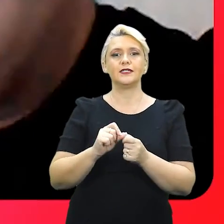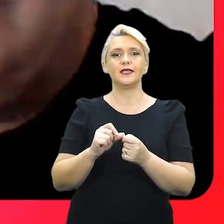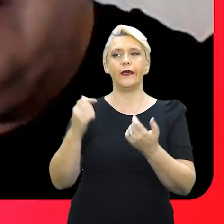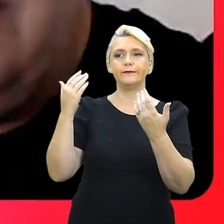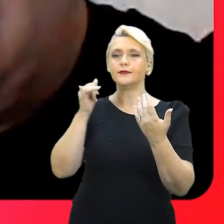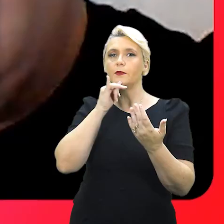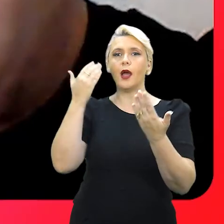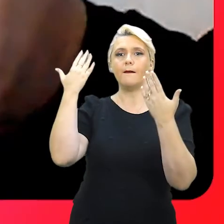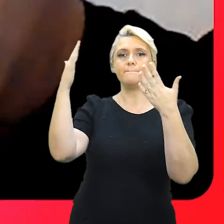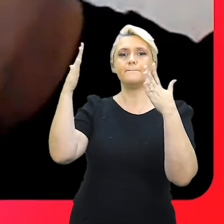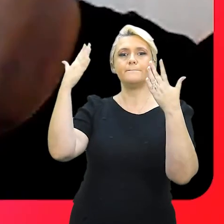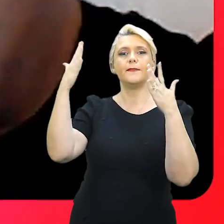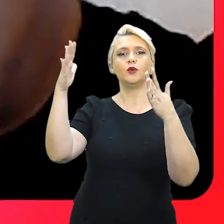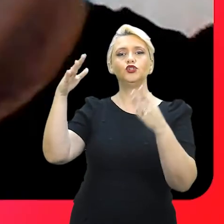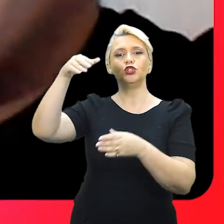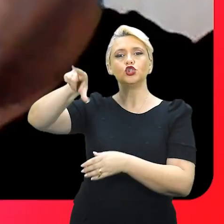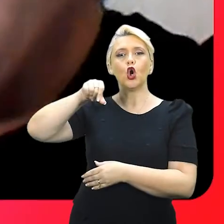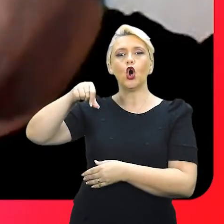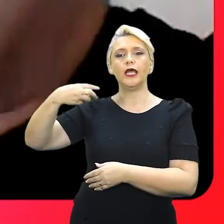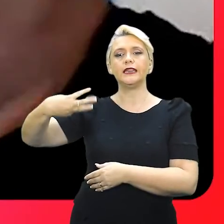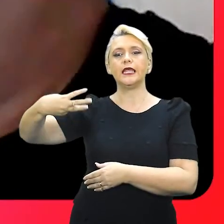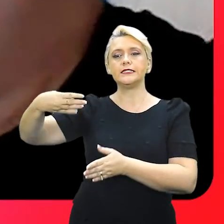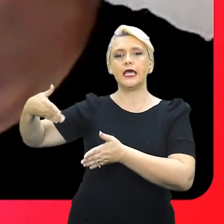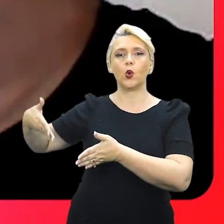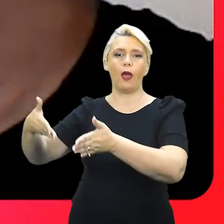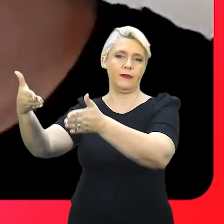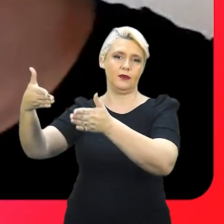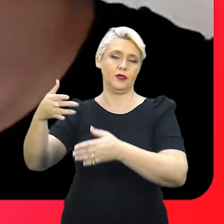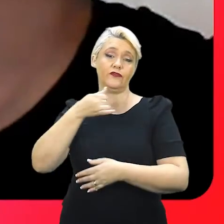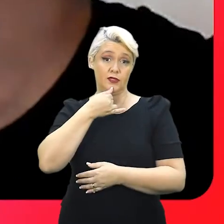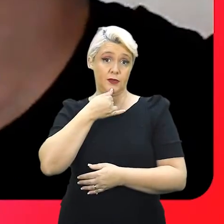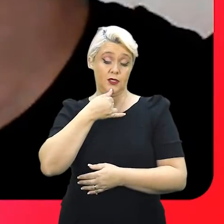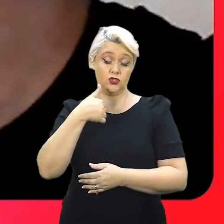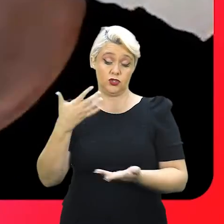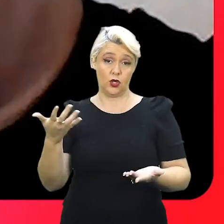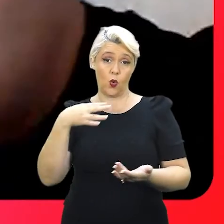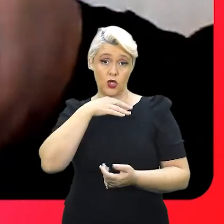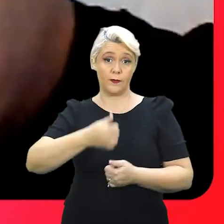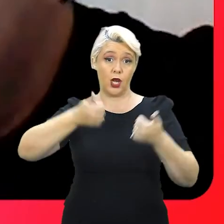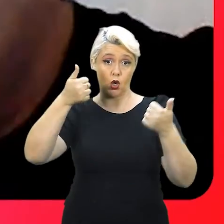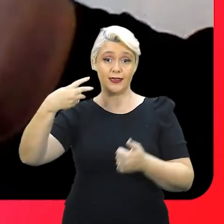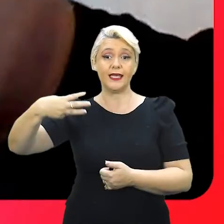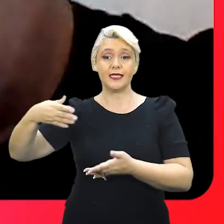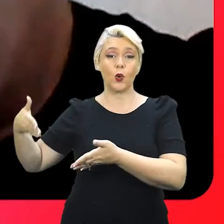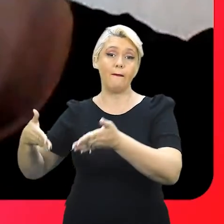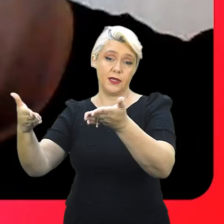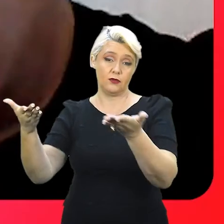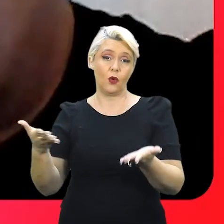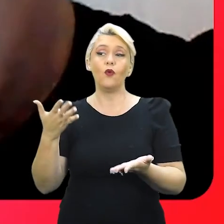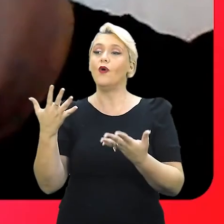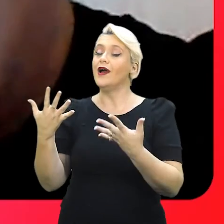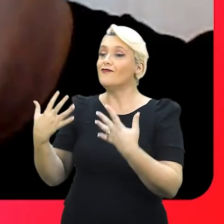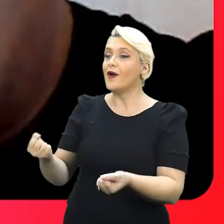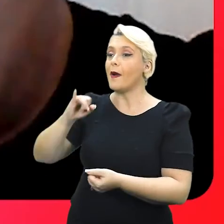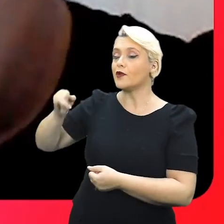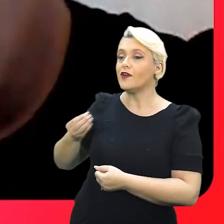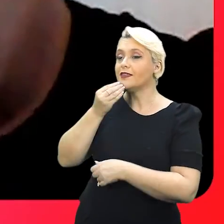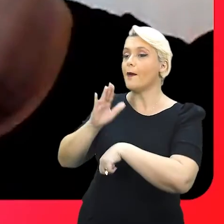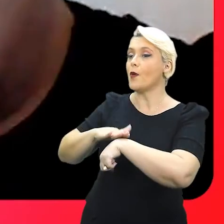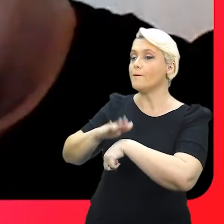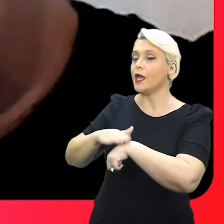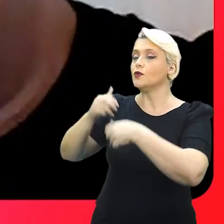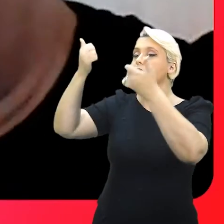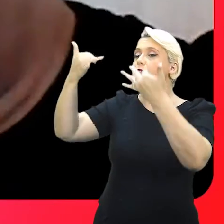aplaudir uma terceira via, infelizmente, porque seria melhor uma terceira via para o país. Então, vamos aproveitar esse momento